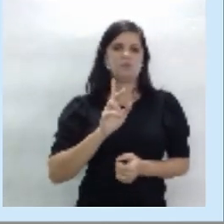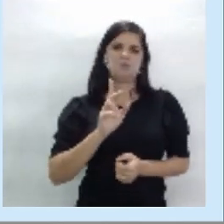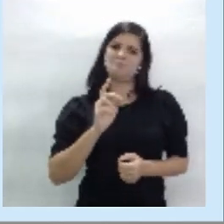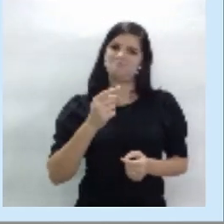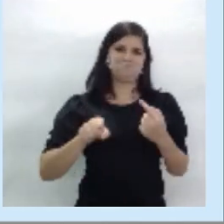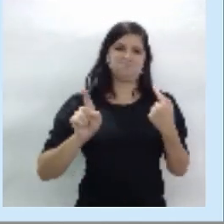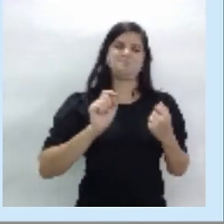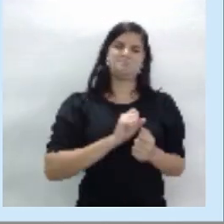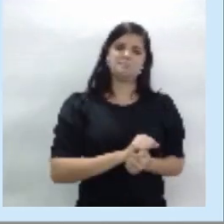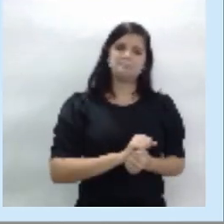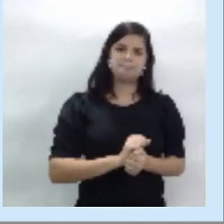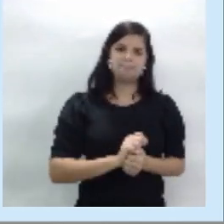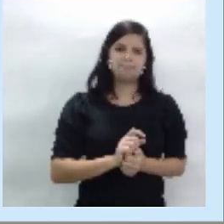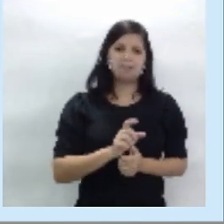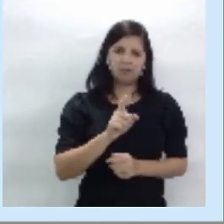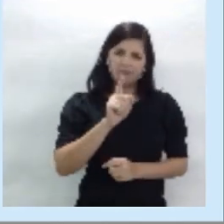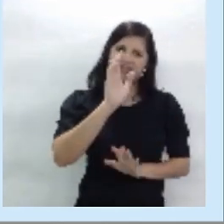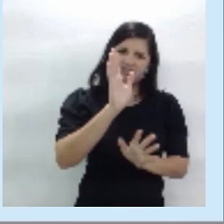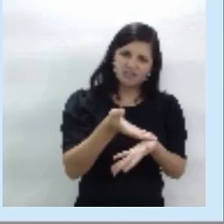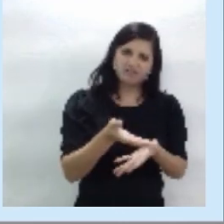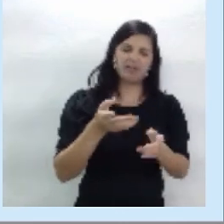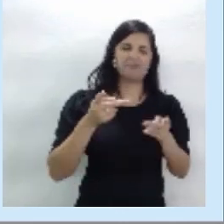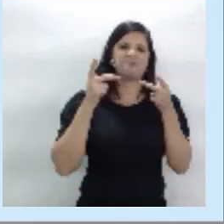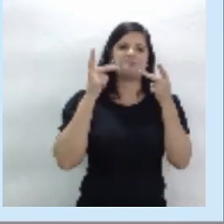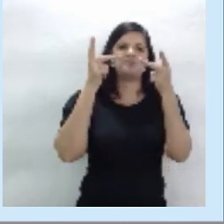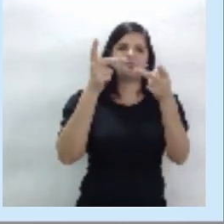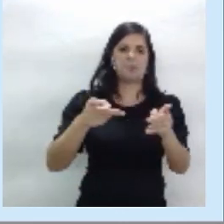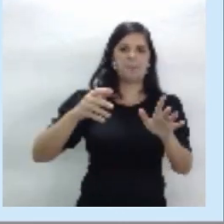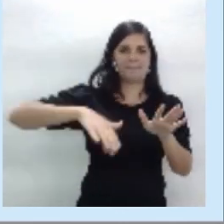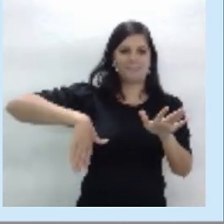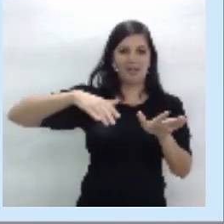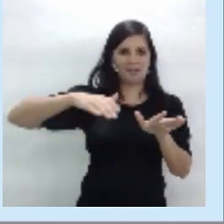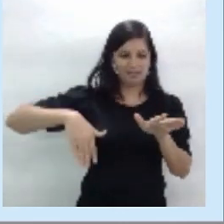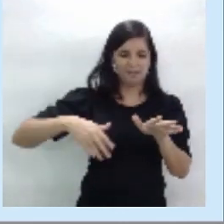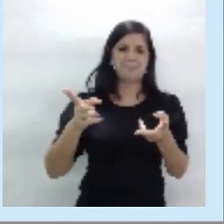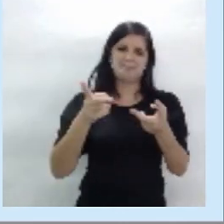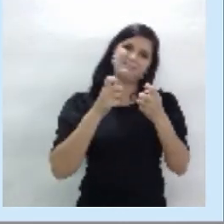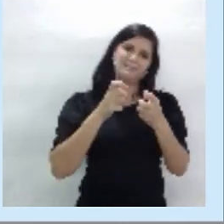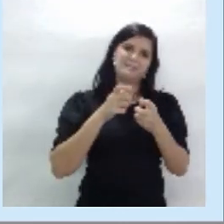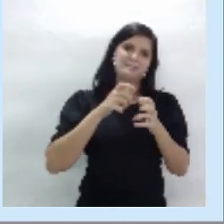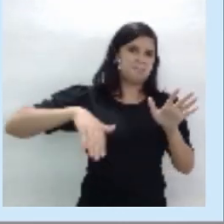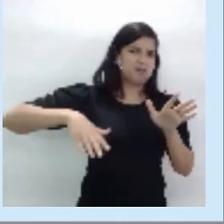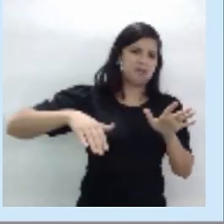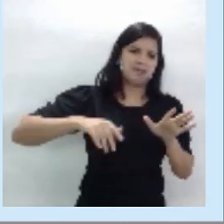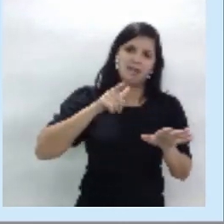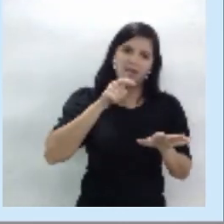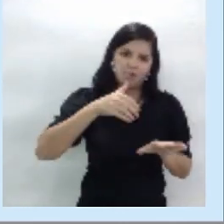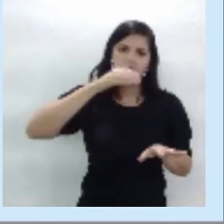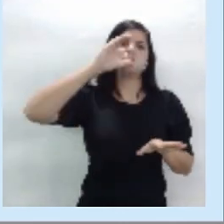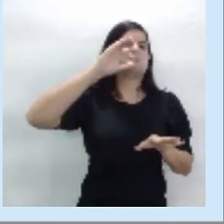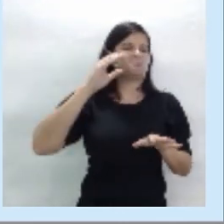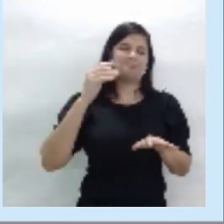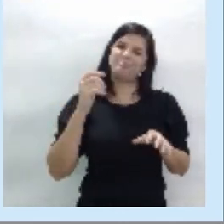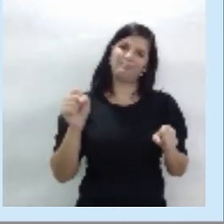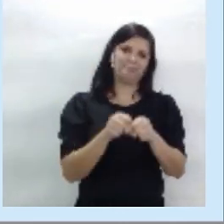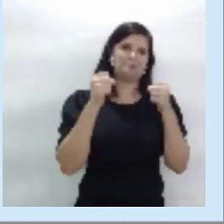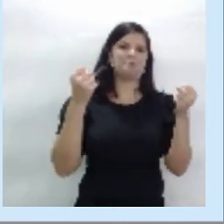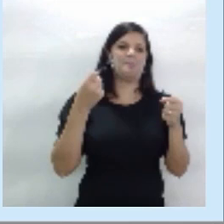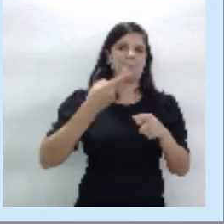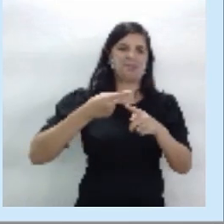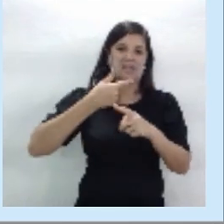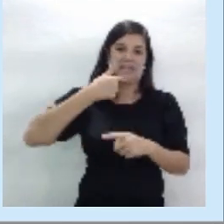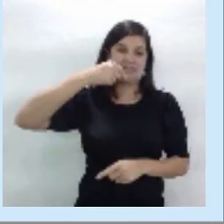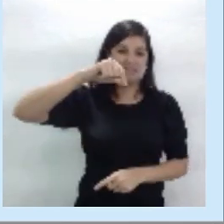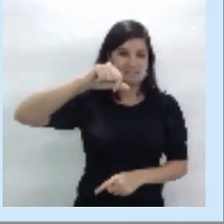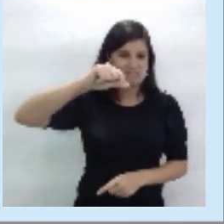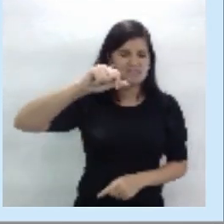você, particularmente, se você já foi até um mar, você sabe que não consegue beber água do oceano porque é muito salgada. Então é uma água que